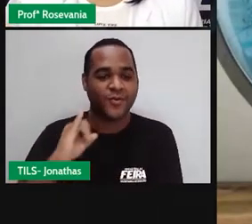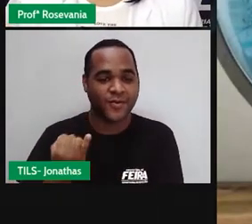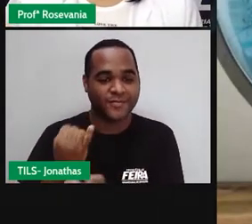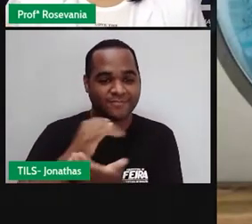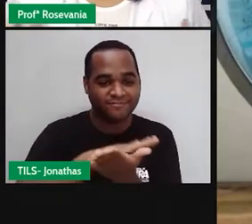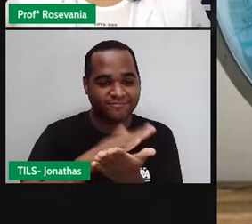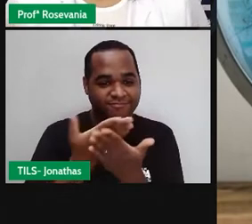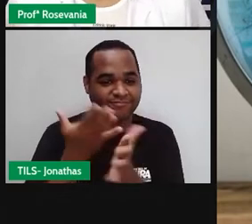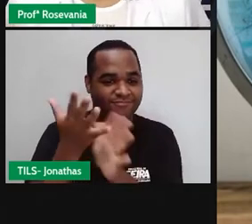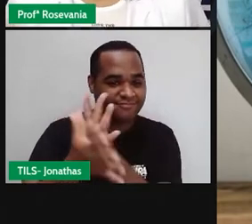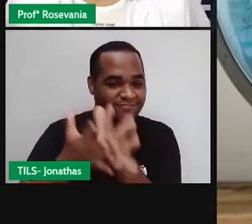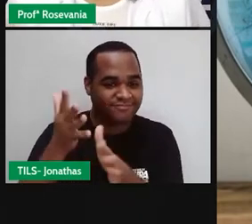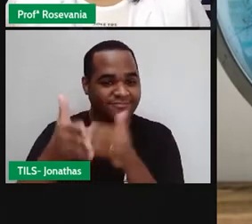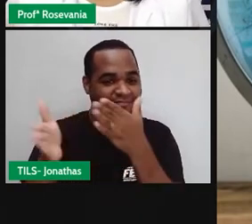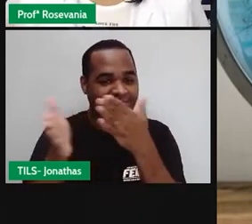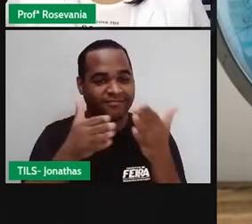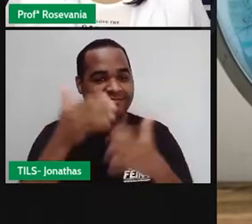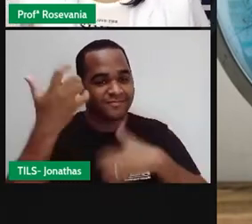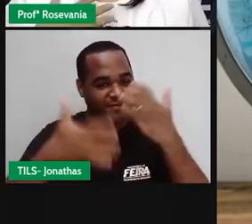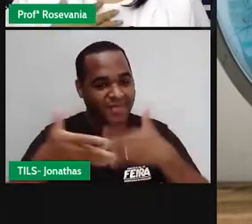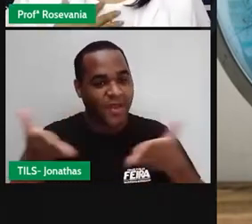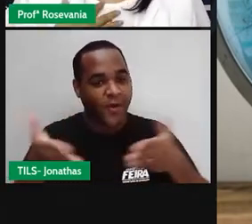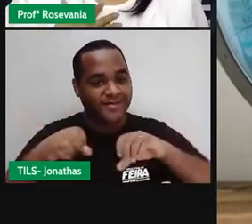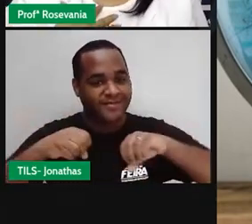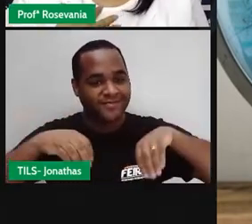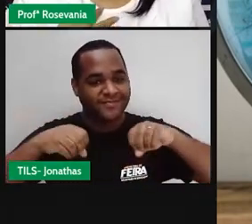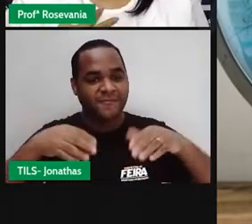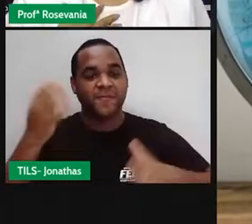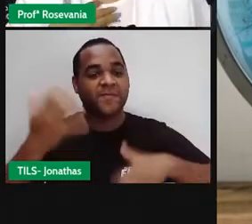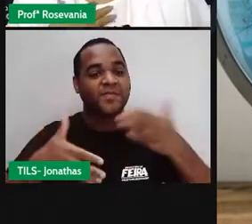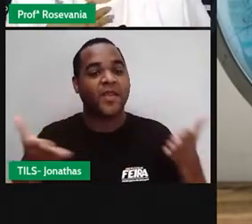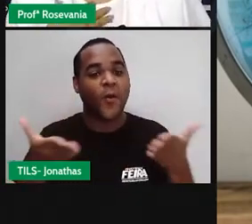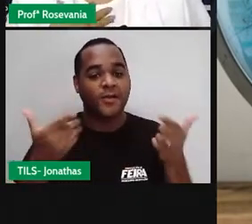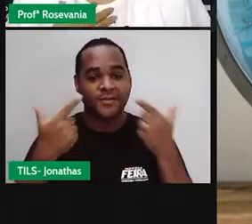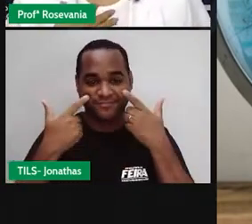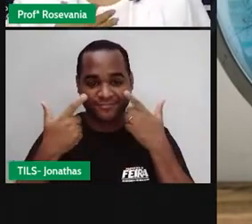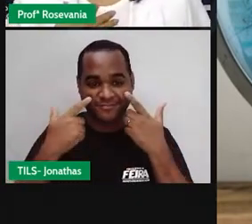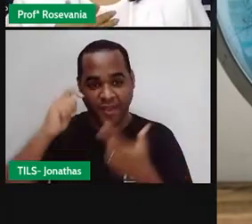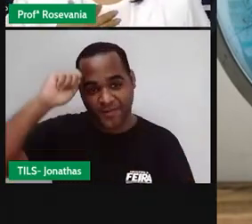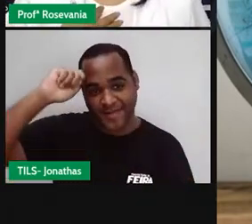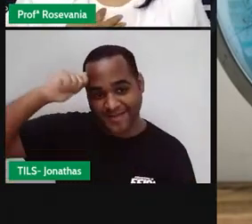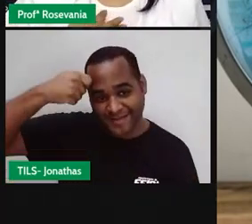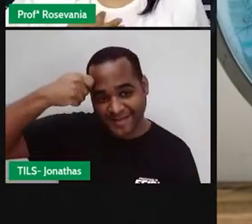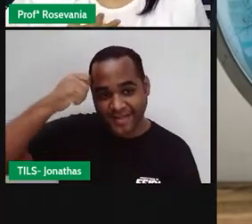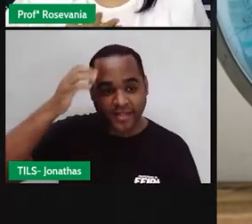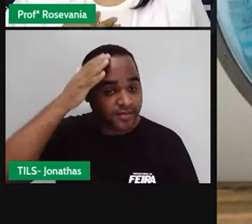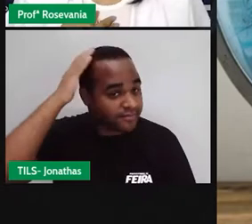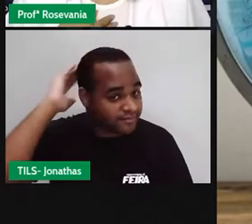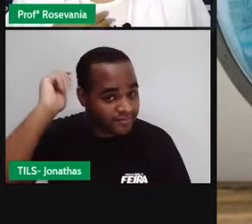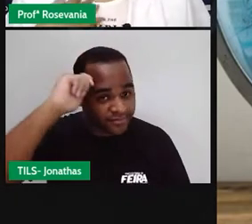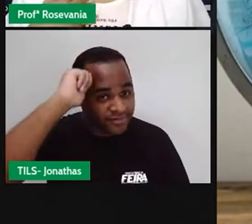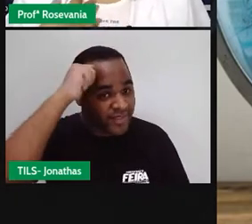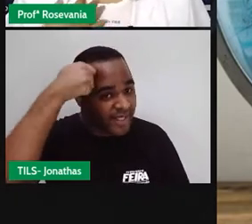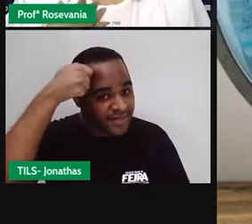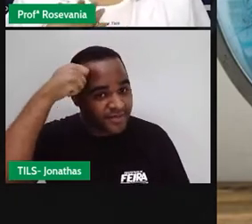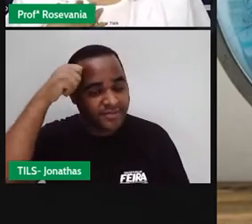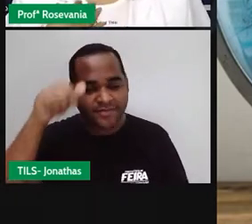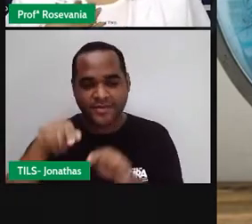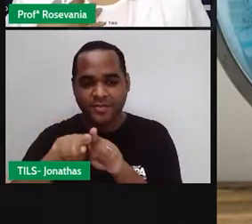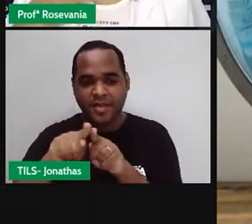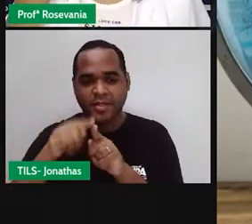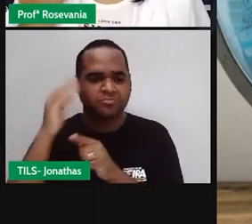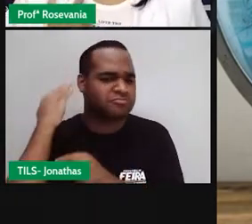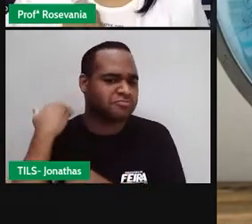né? Ele vai ser intérprete da aula de hoje e vou me descrever. Eu sou negra, tenho cabelos negros, né, na altura